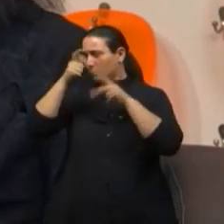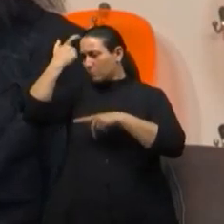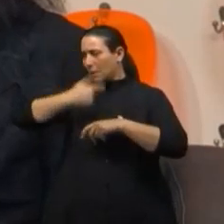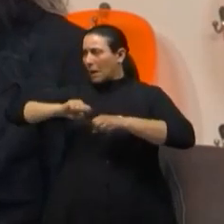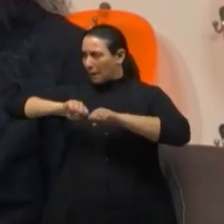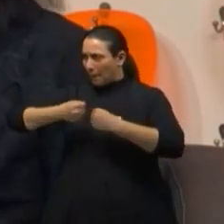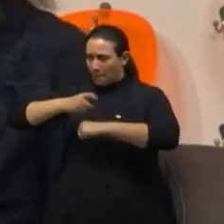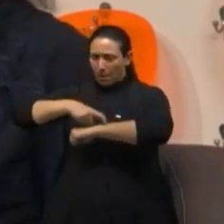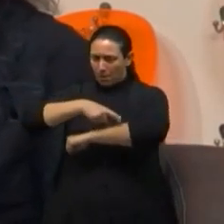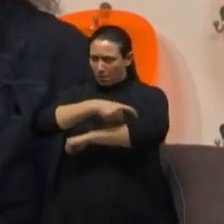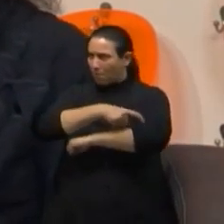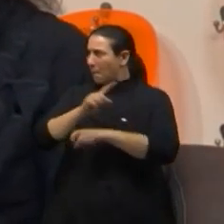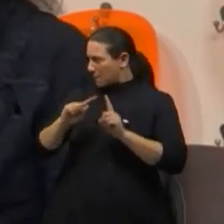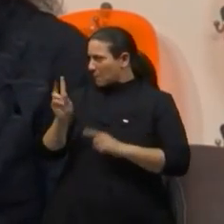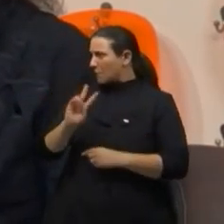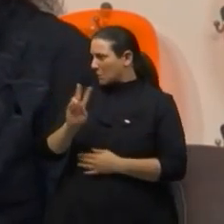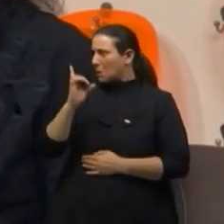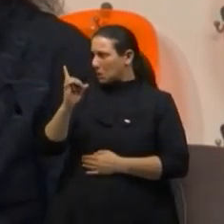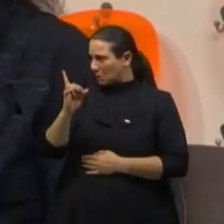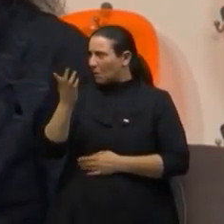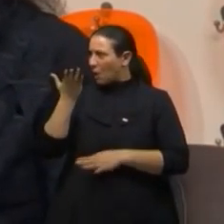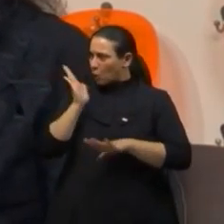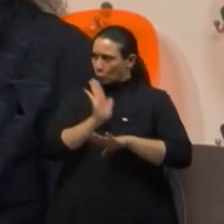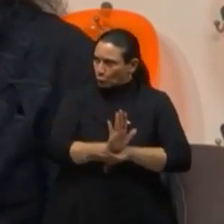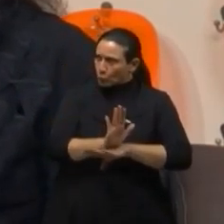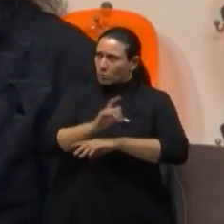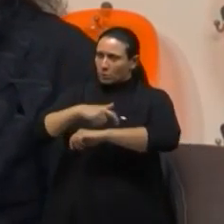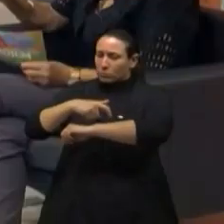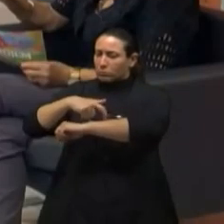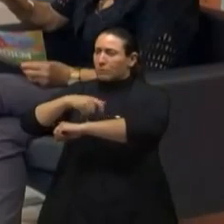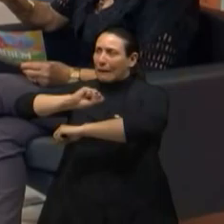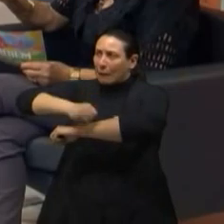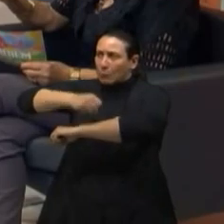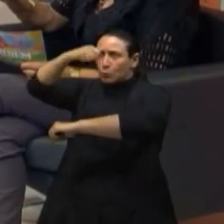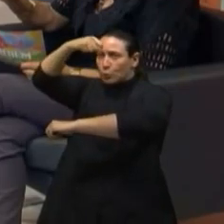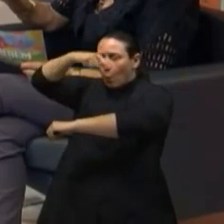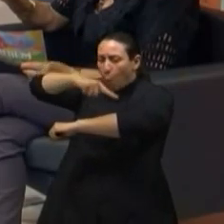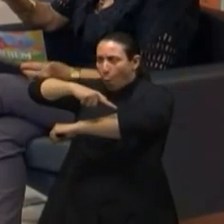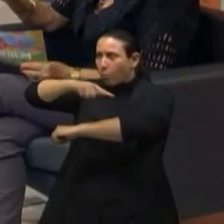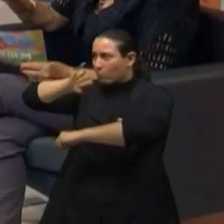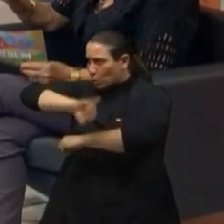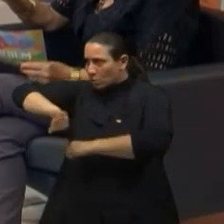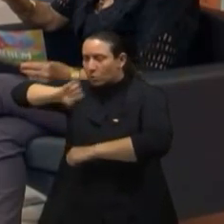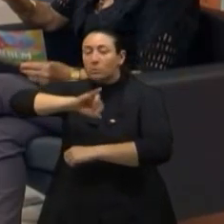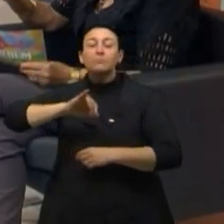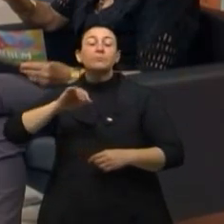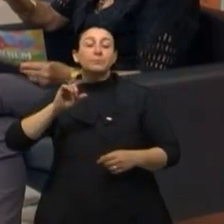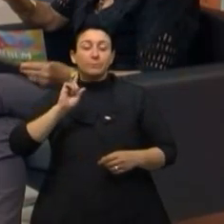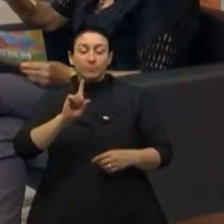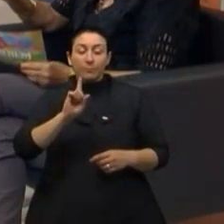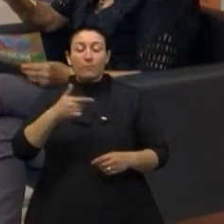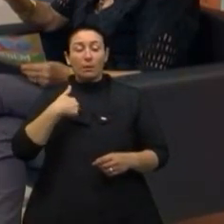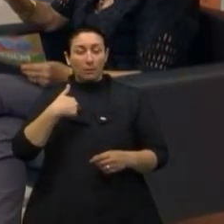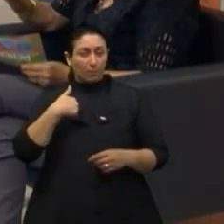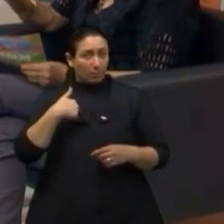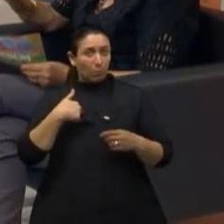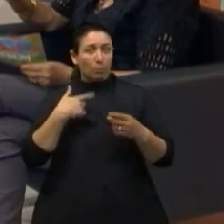D recomendada também vai ajudar para para essa fratura também para eu eu diria meu ponto de